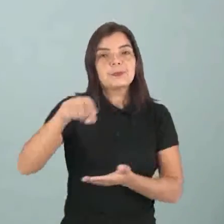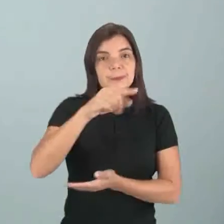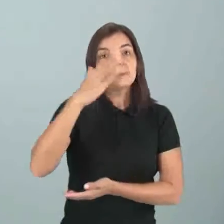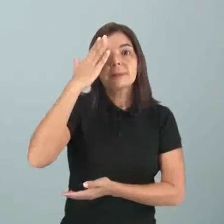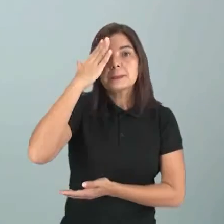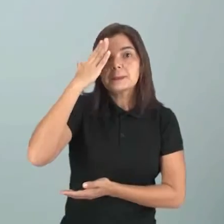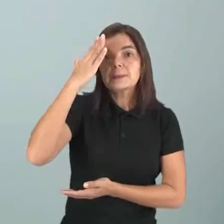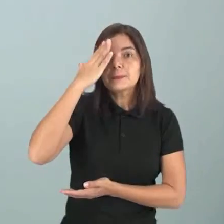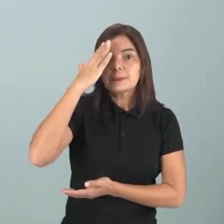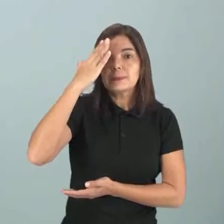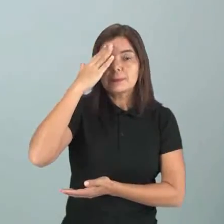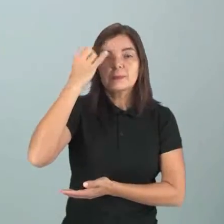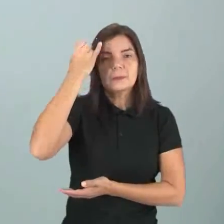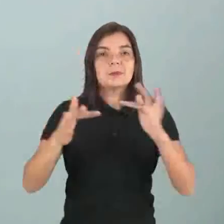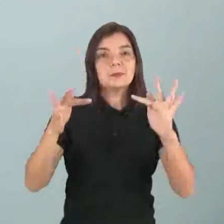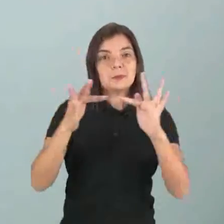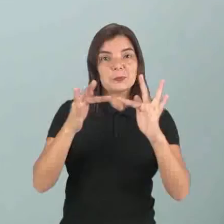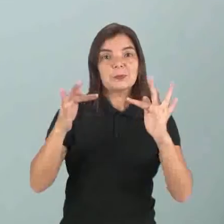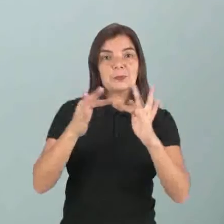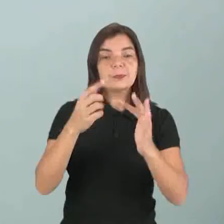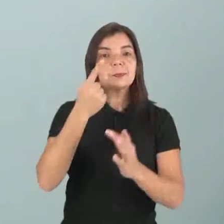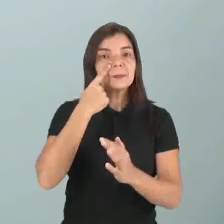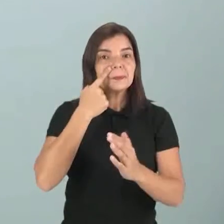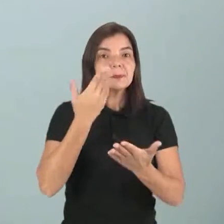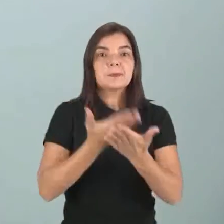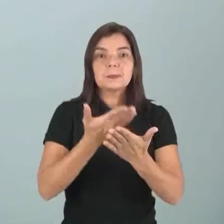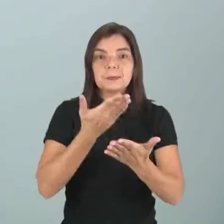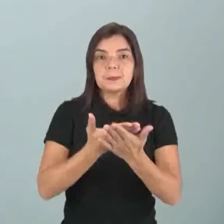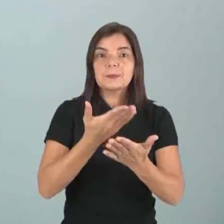tenha compreendido aí a ideia básica. Assista